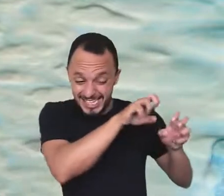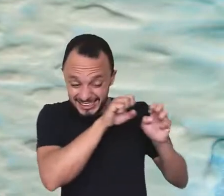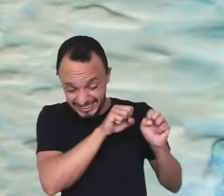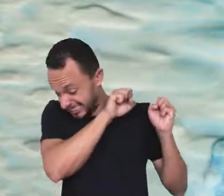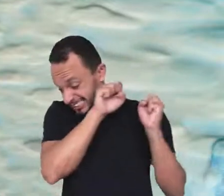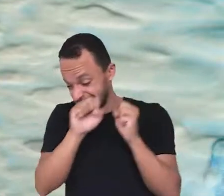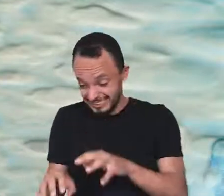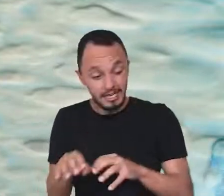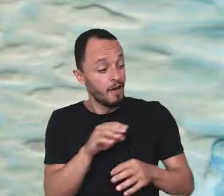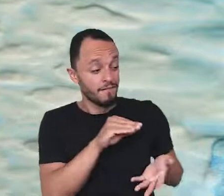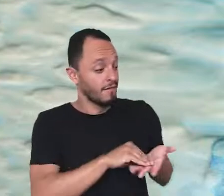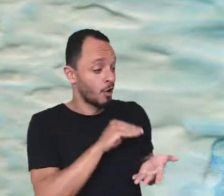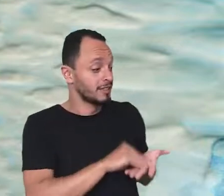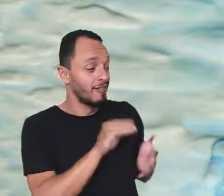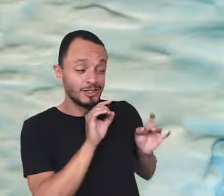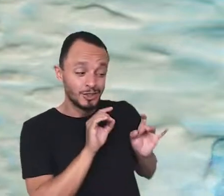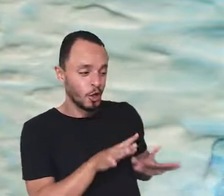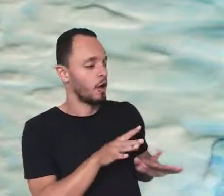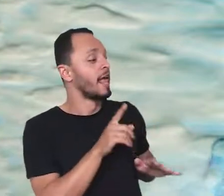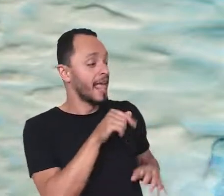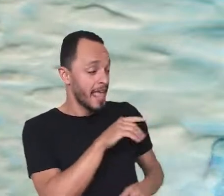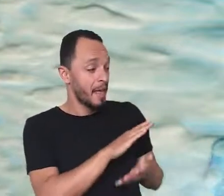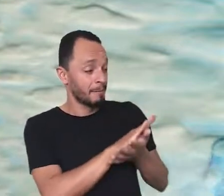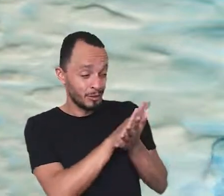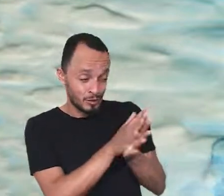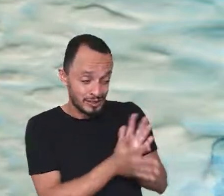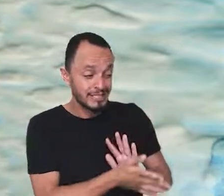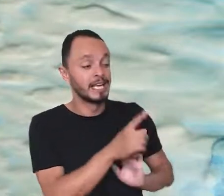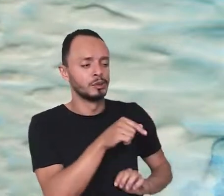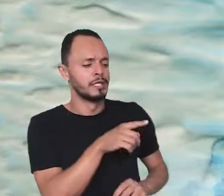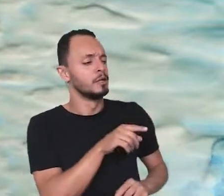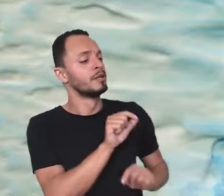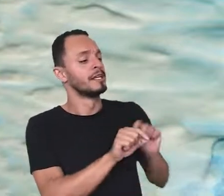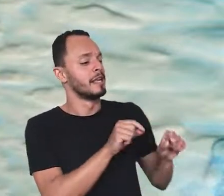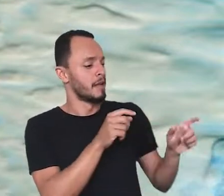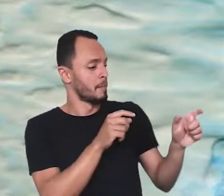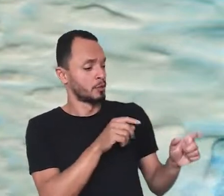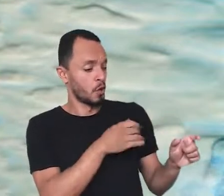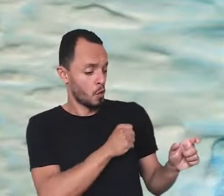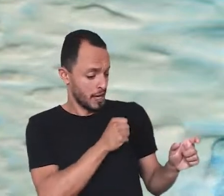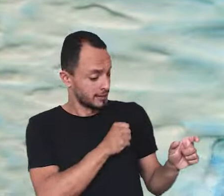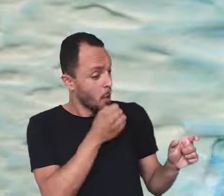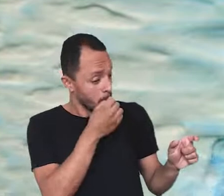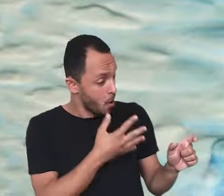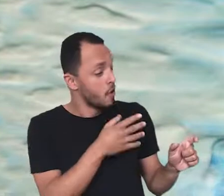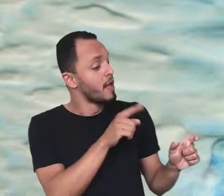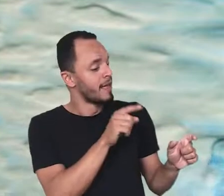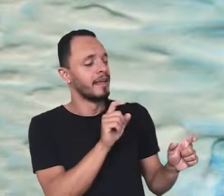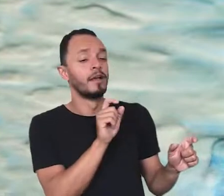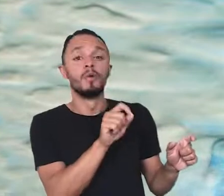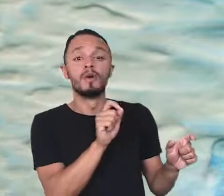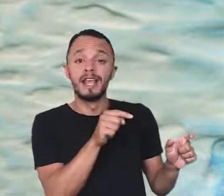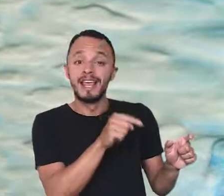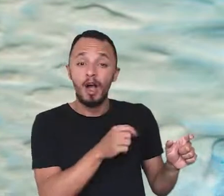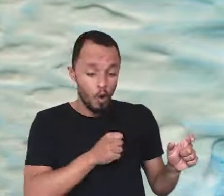pelos cabelos? Muito triste ver como essa gente preconceituosa maltrata gente de coração bom. E tá pra aparecer